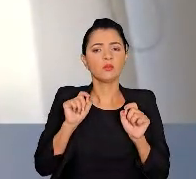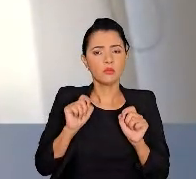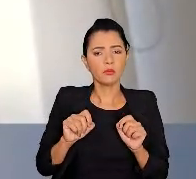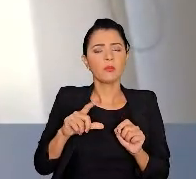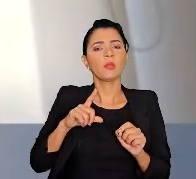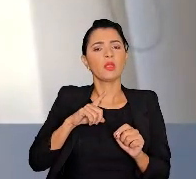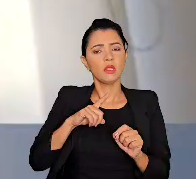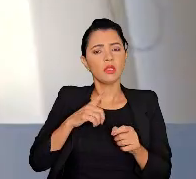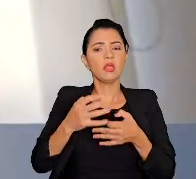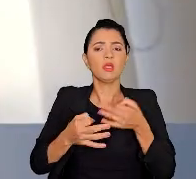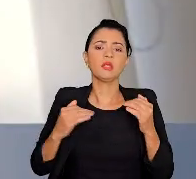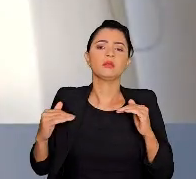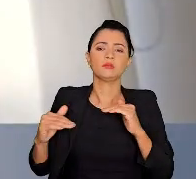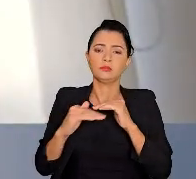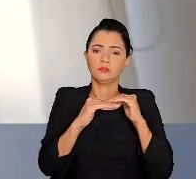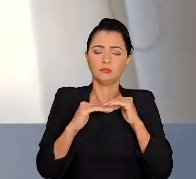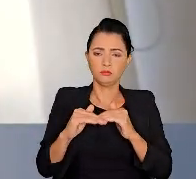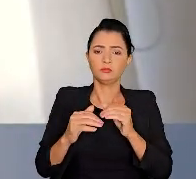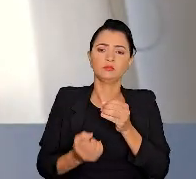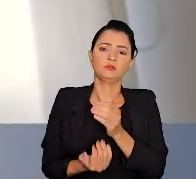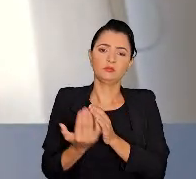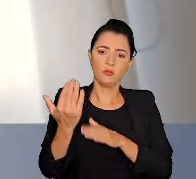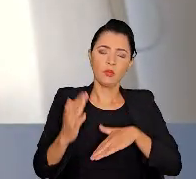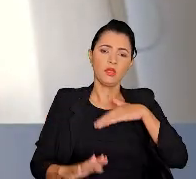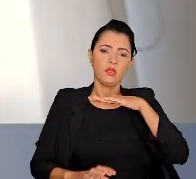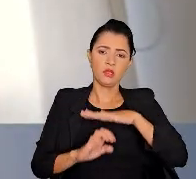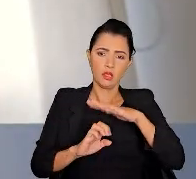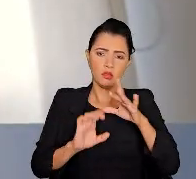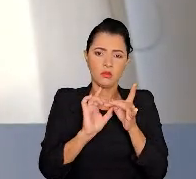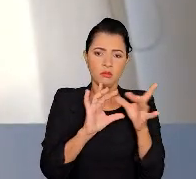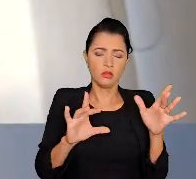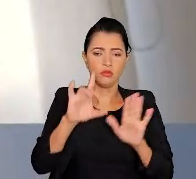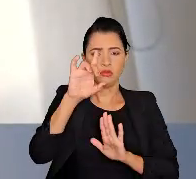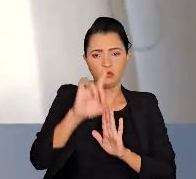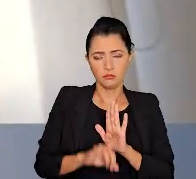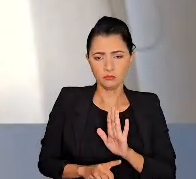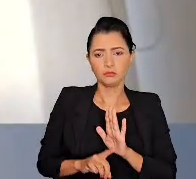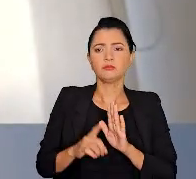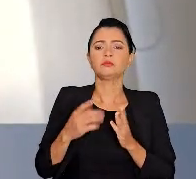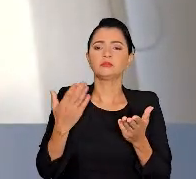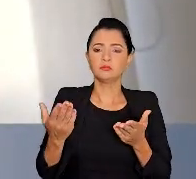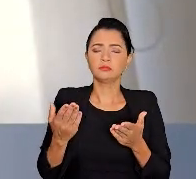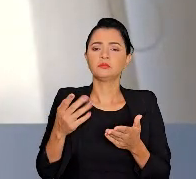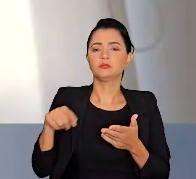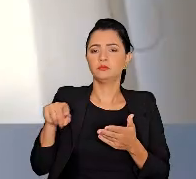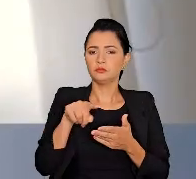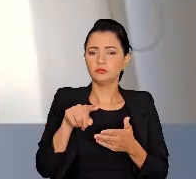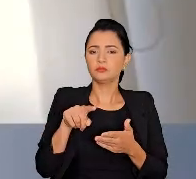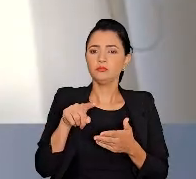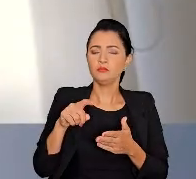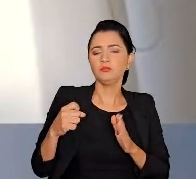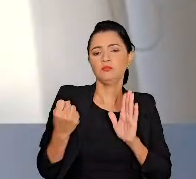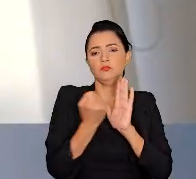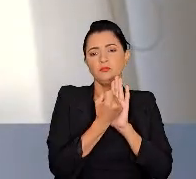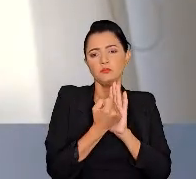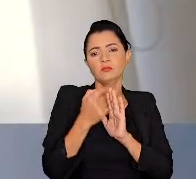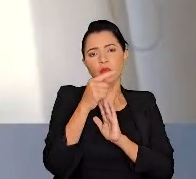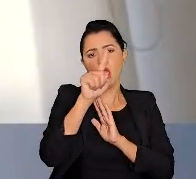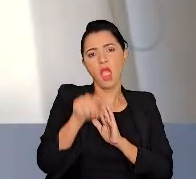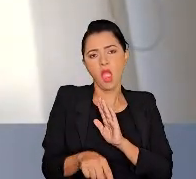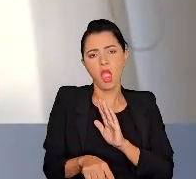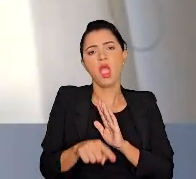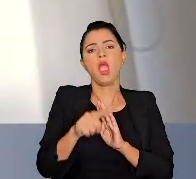se harmoniza o Estado democrático de direito. Estigmas que, por si só, evidenciam crime de